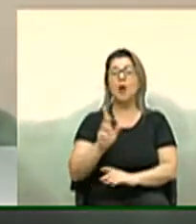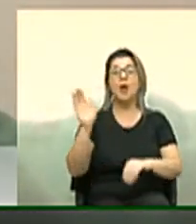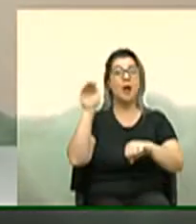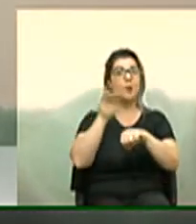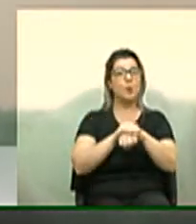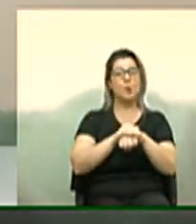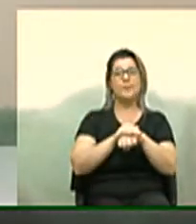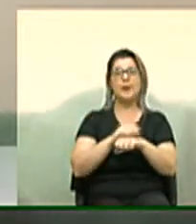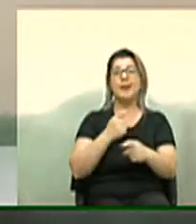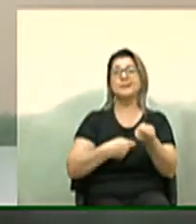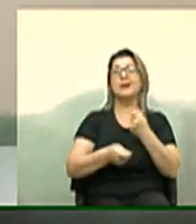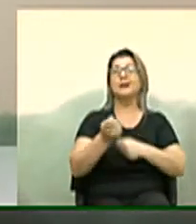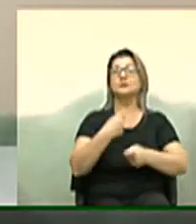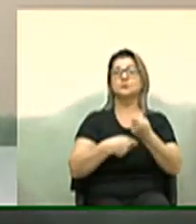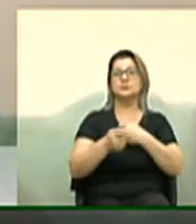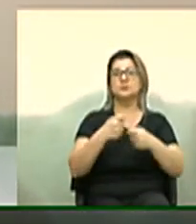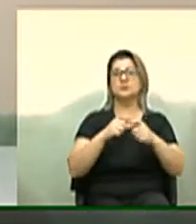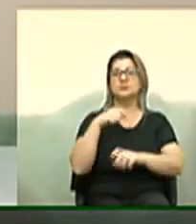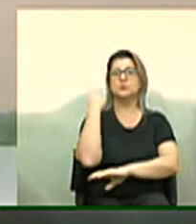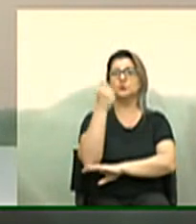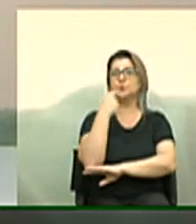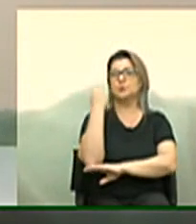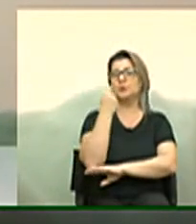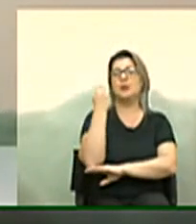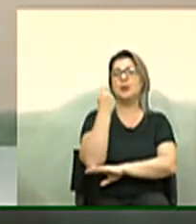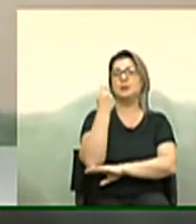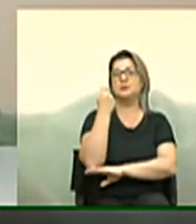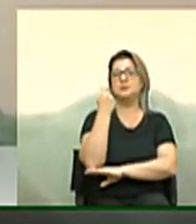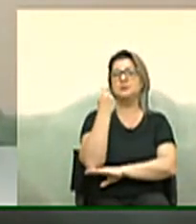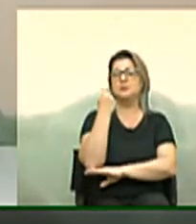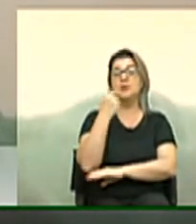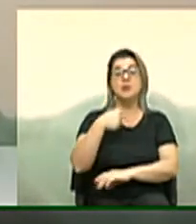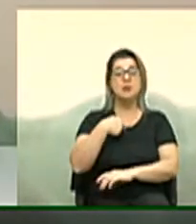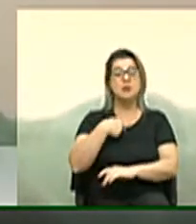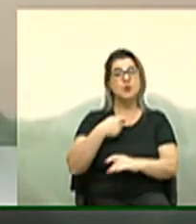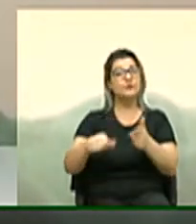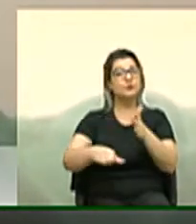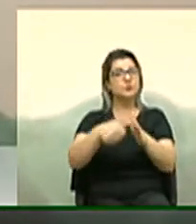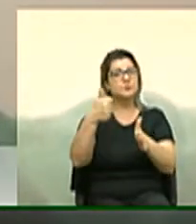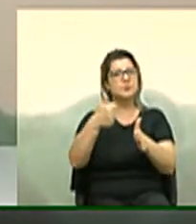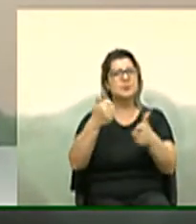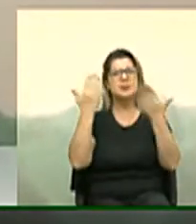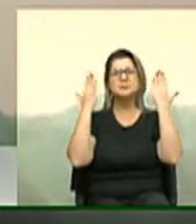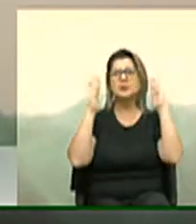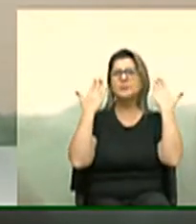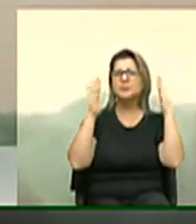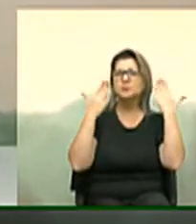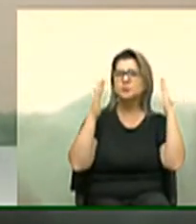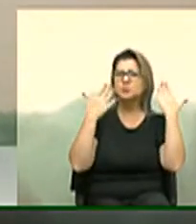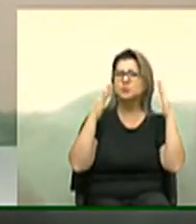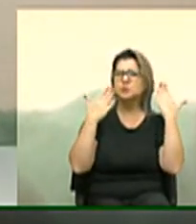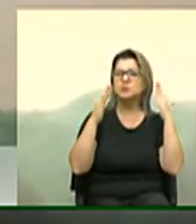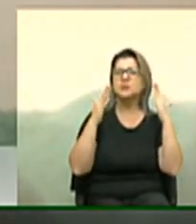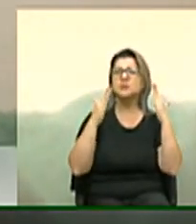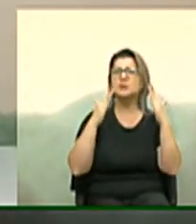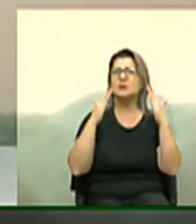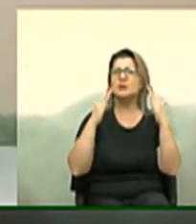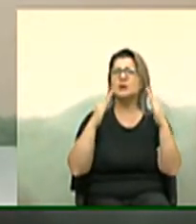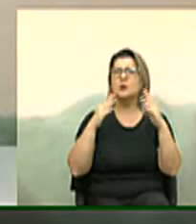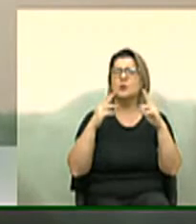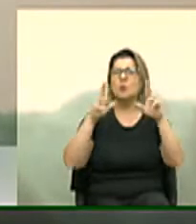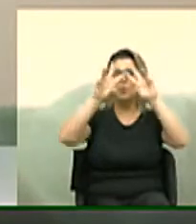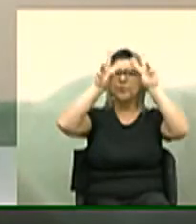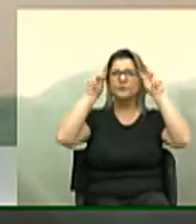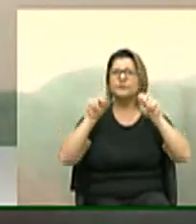ampliou os leitos da cidade. Olha, eu fui um dos primeiros que aplaudi as medidas restritivas do prefeito